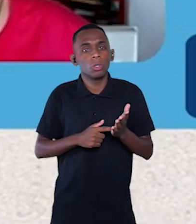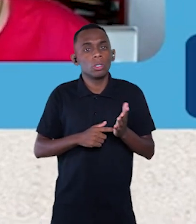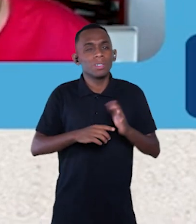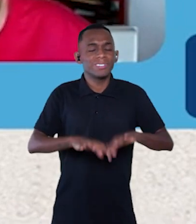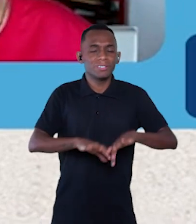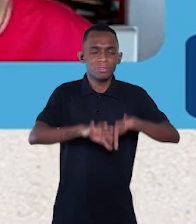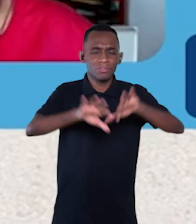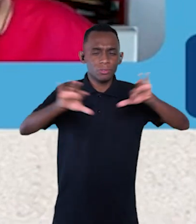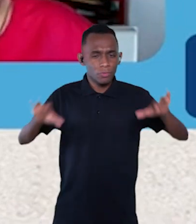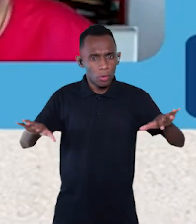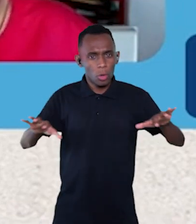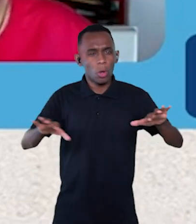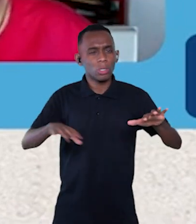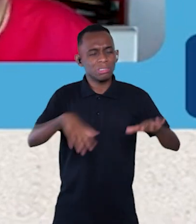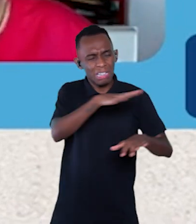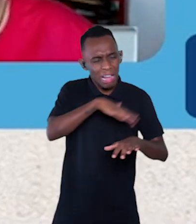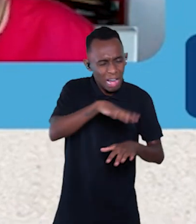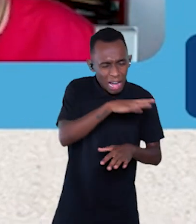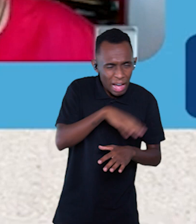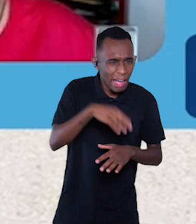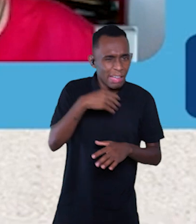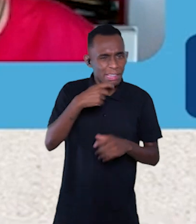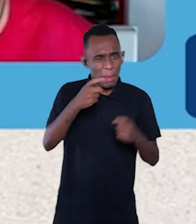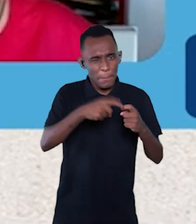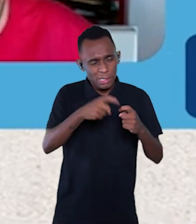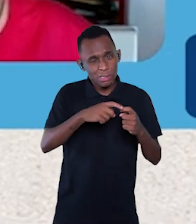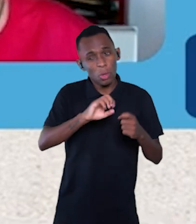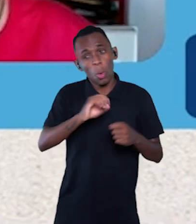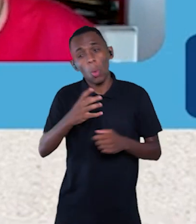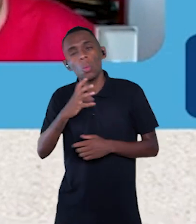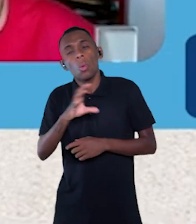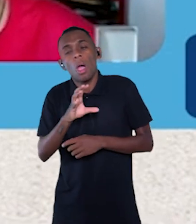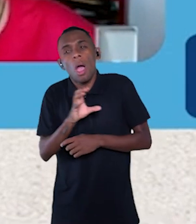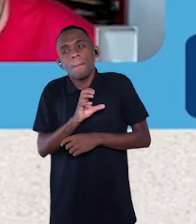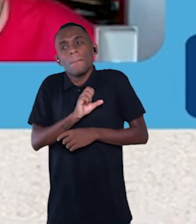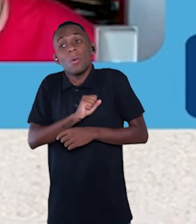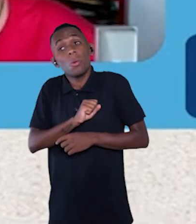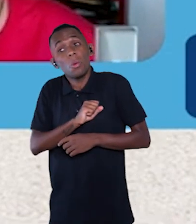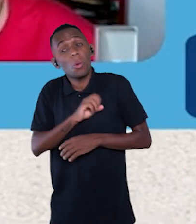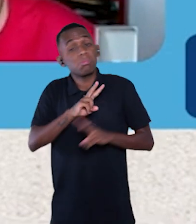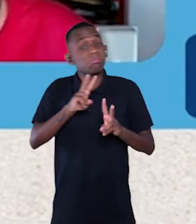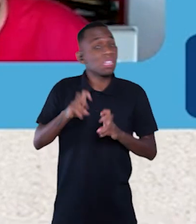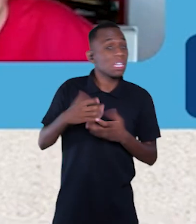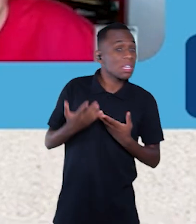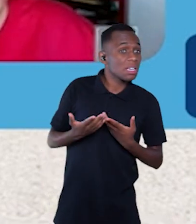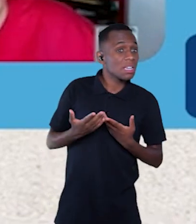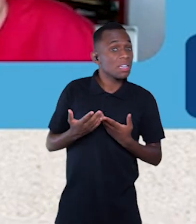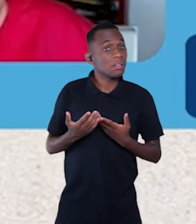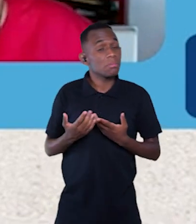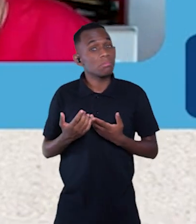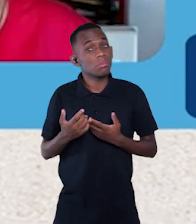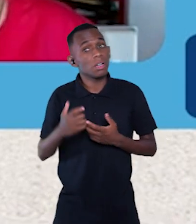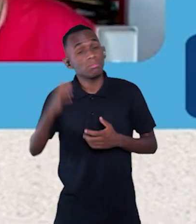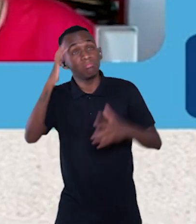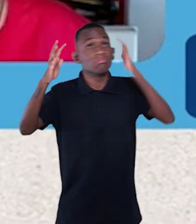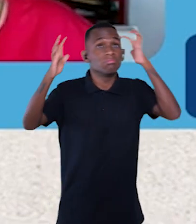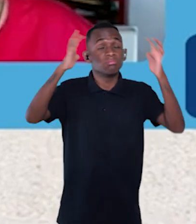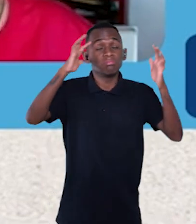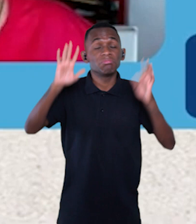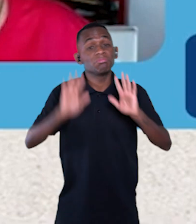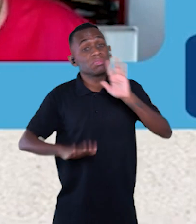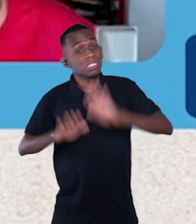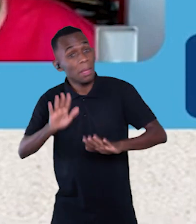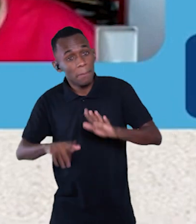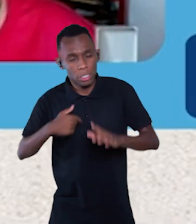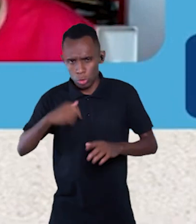ver com a realidade da medicina, mas algum livro, um romance, enfim, ainda não... Ficção, talvez,